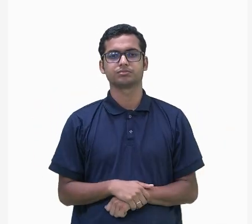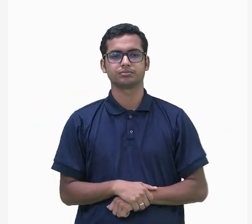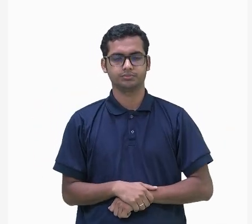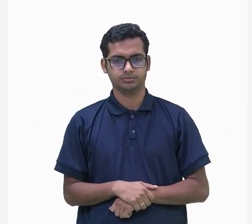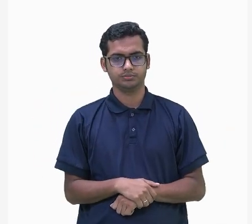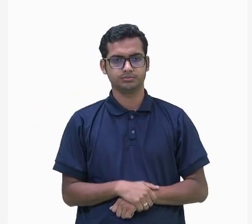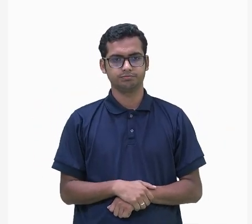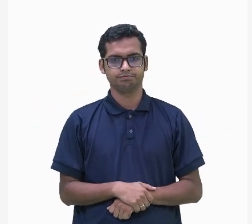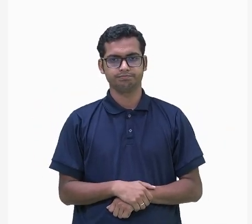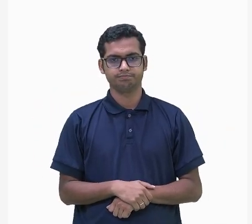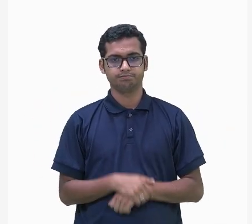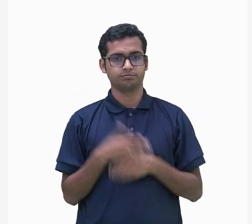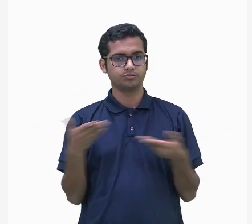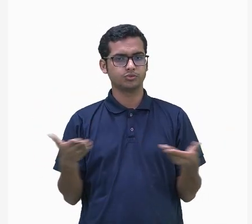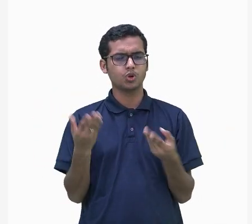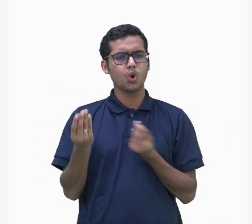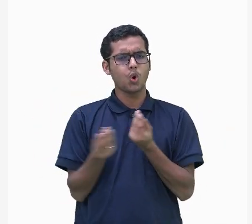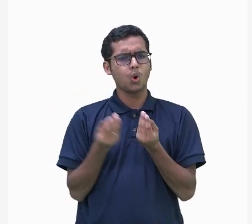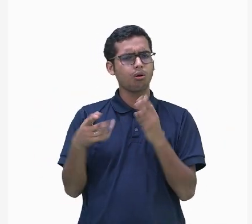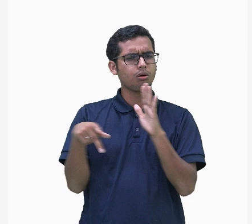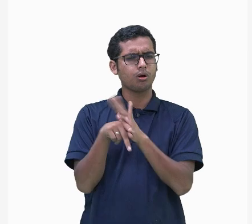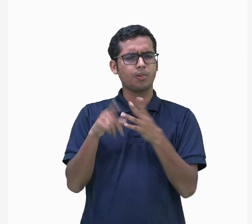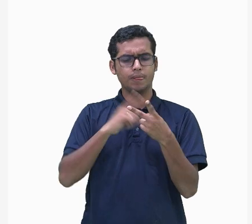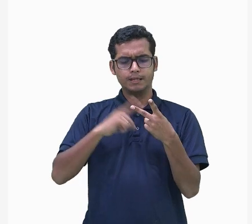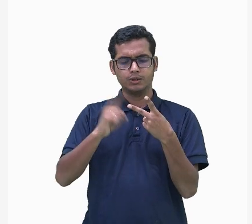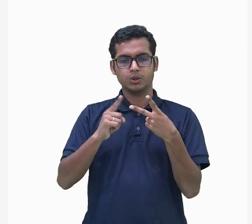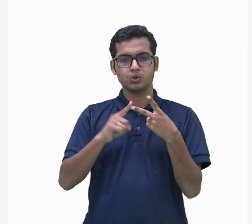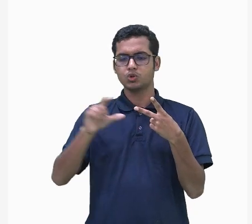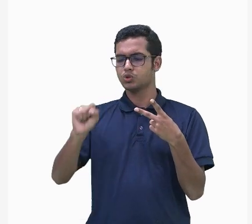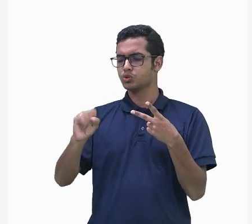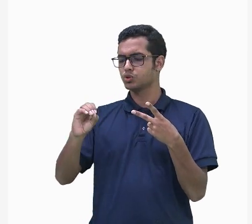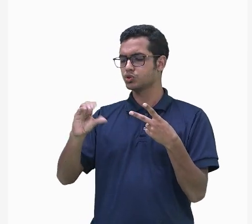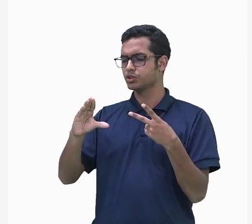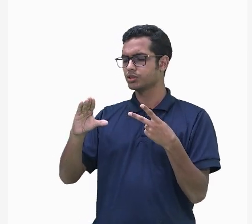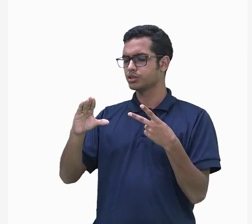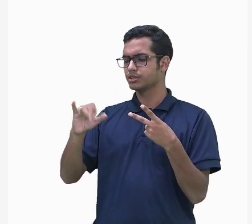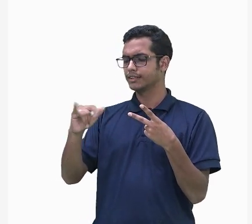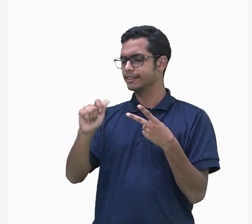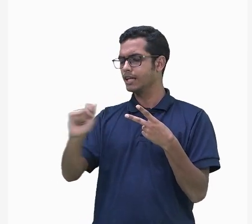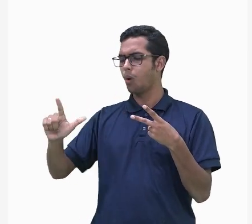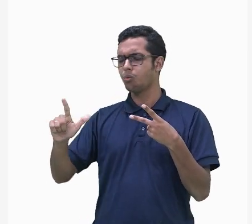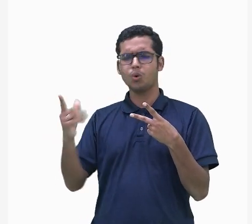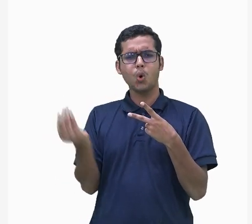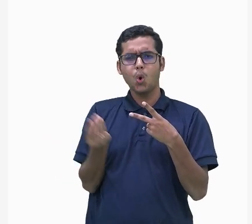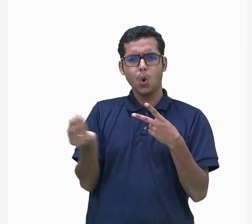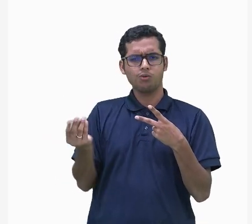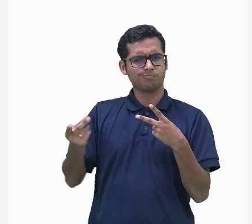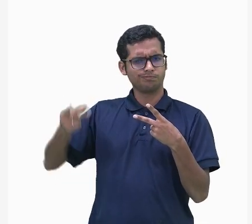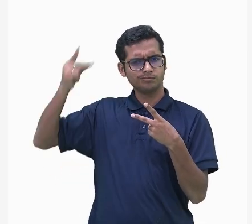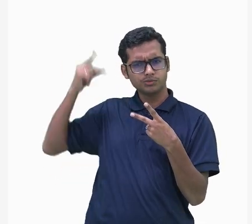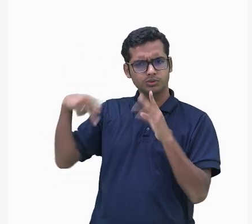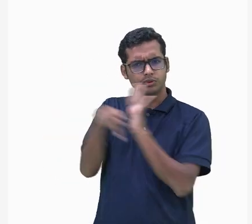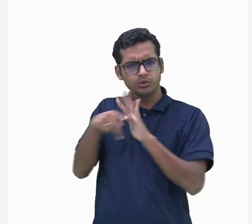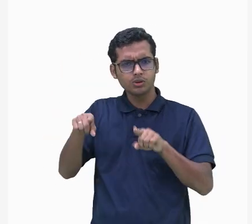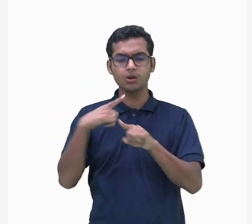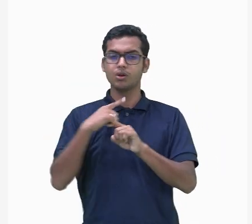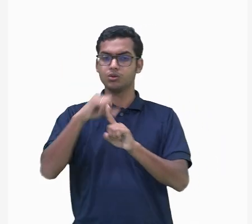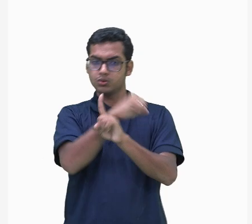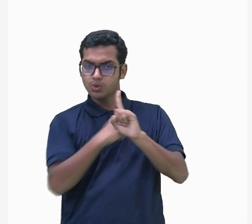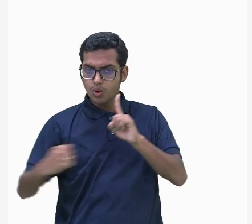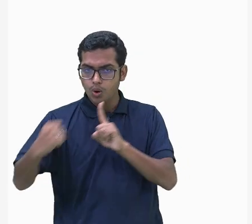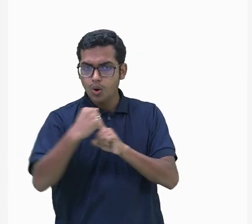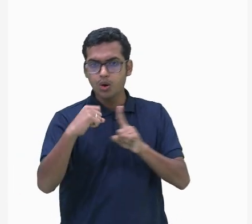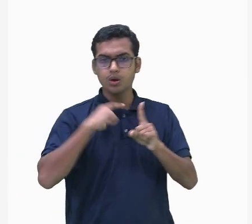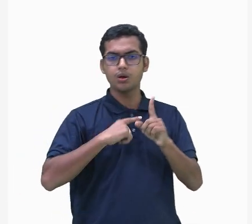a sociedade no antigo regime, professor? Ela era dividida em estamentos. E estamentos era